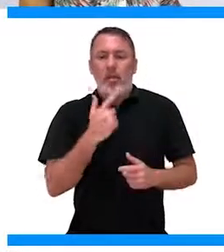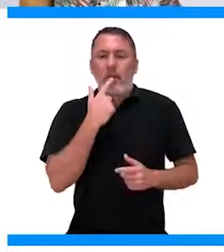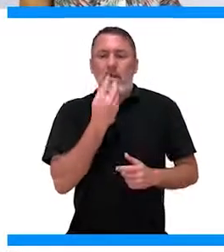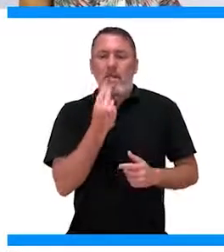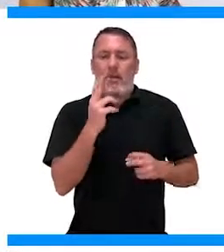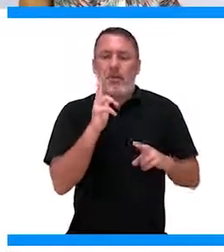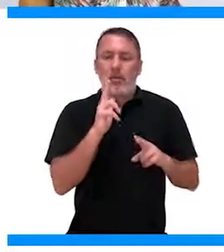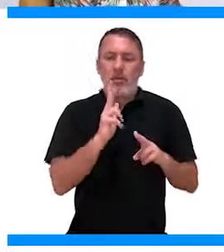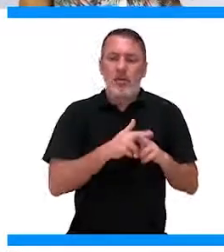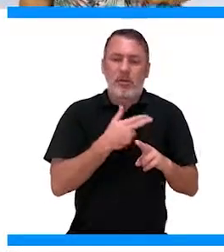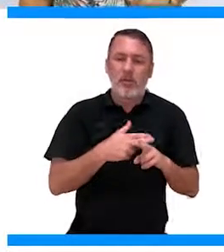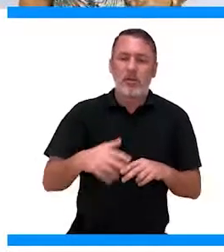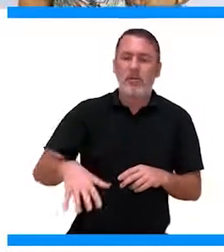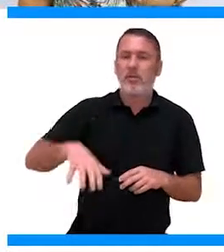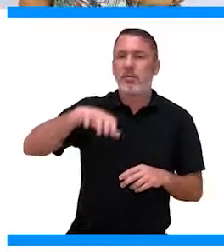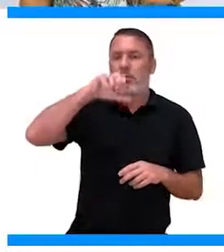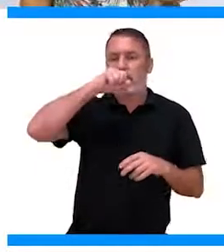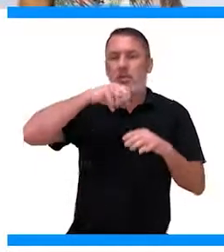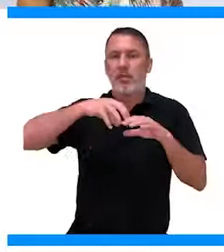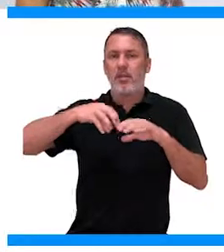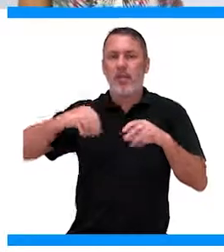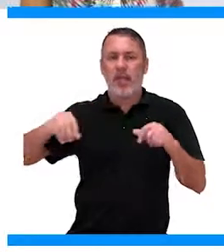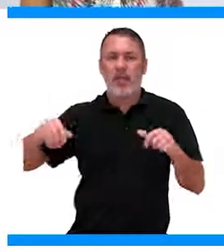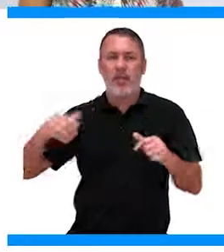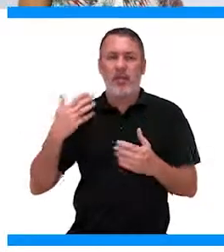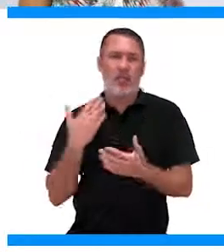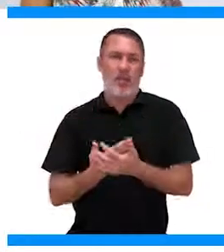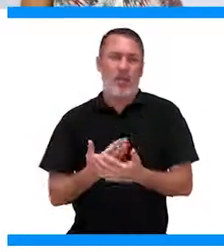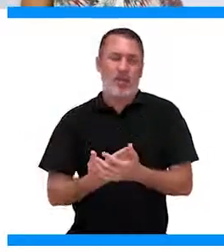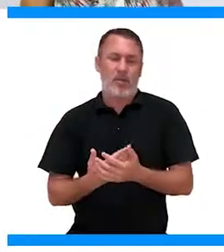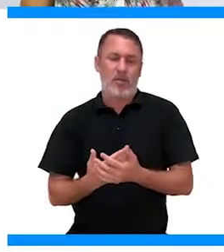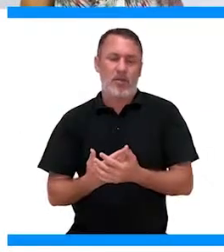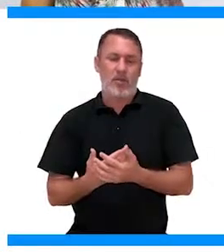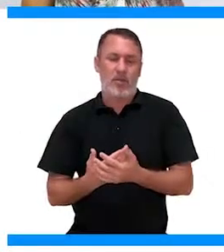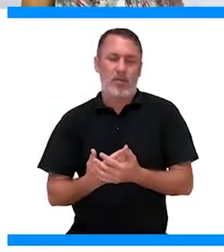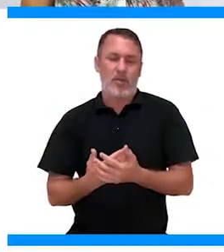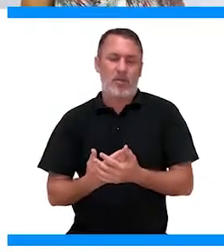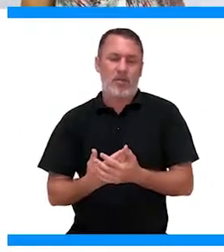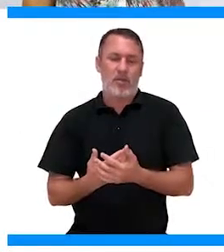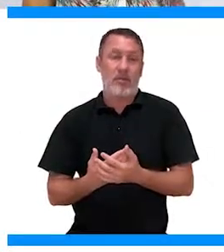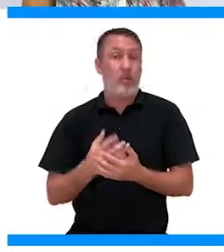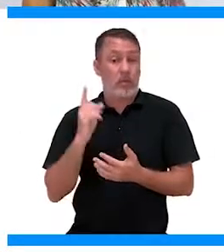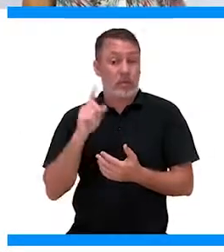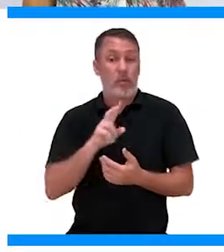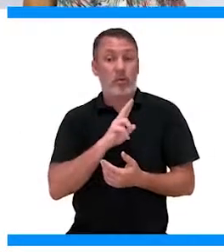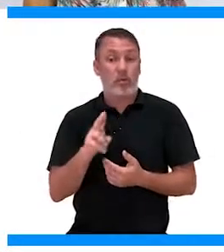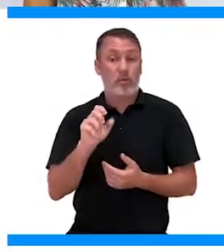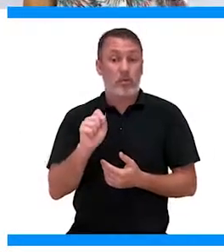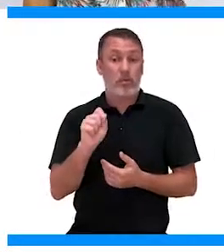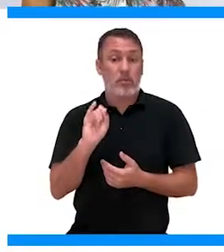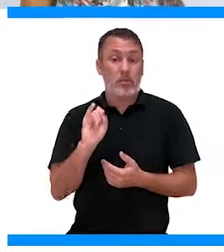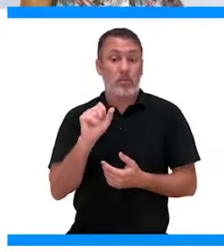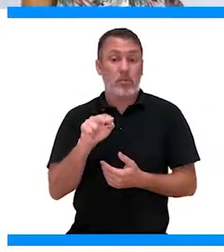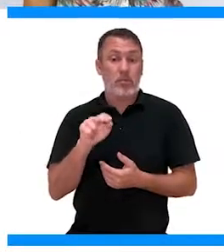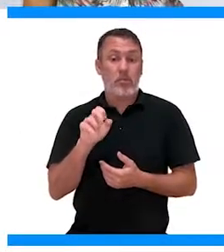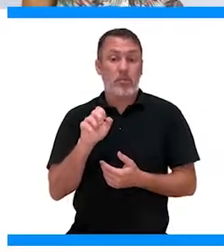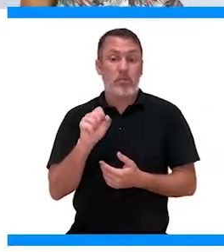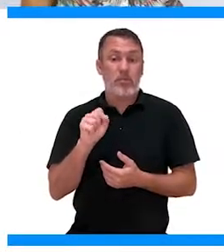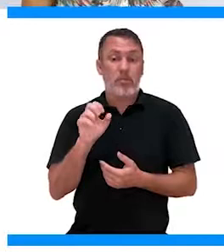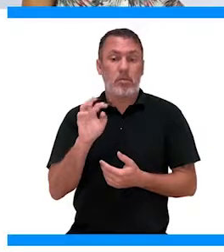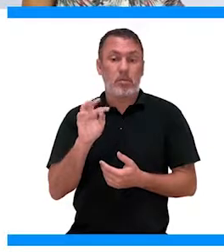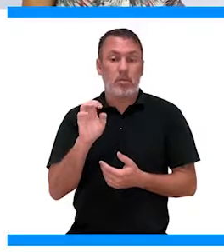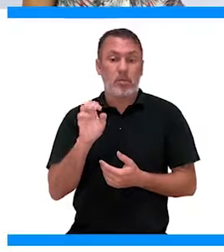com sabor de chocolate e cheiro de terra molhada. Então, cheiro de terra molhada é uma sinestesia.